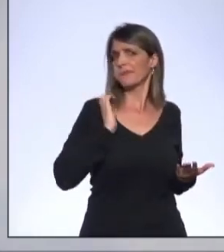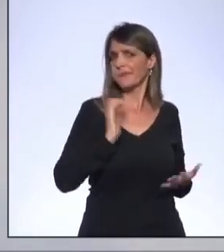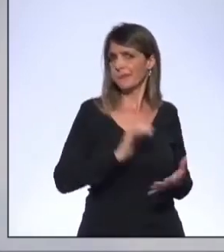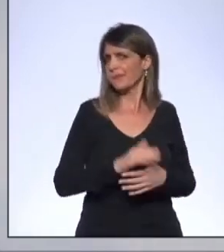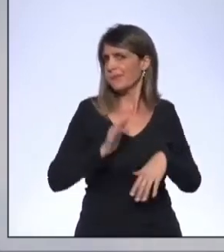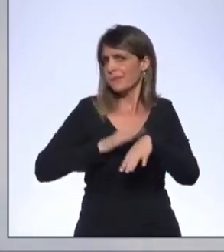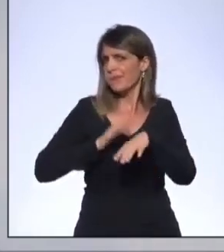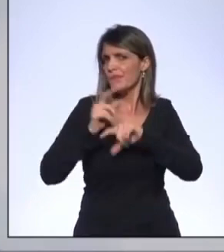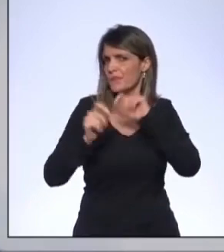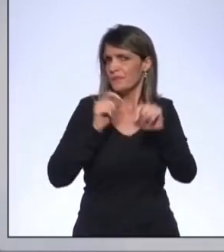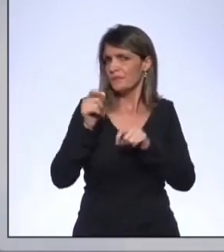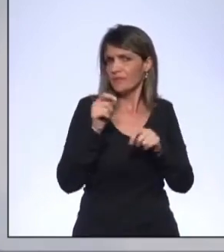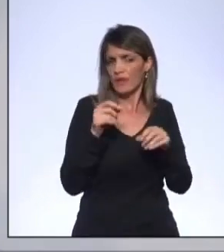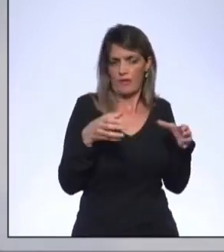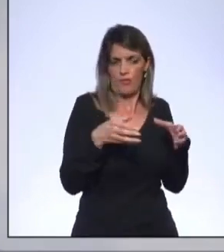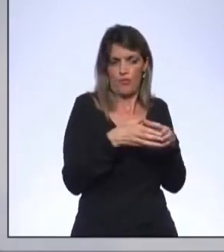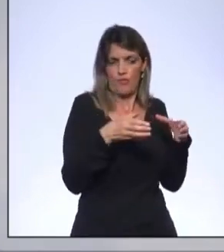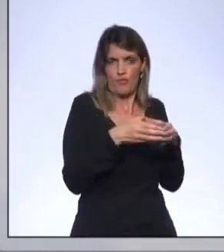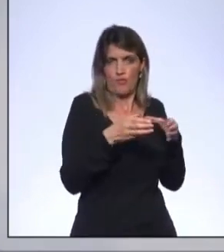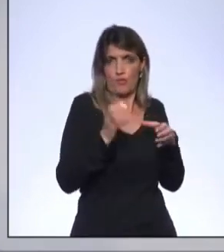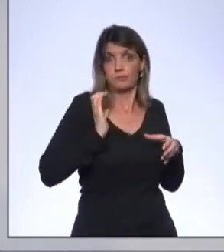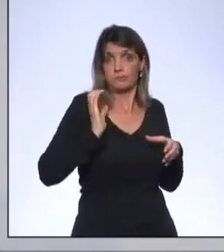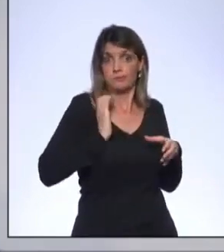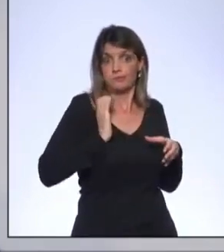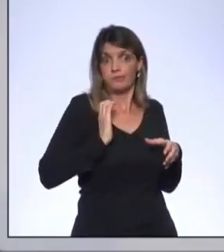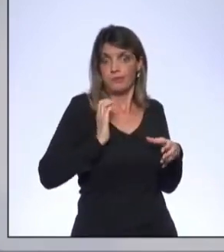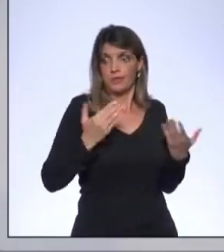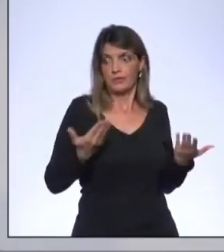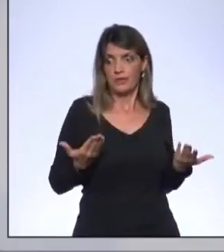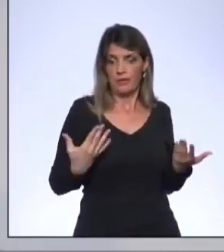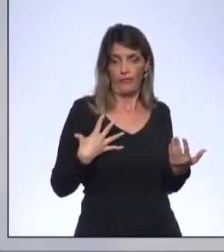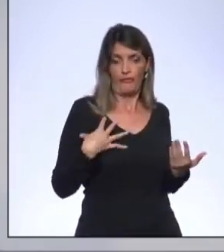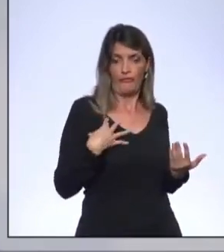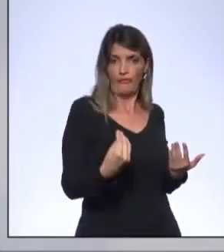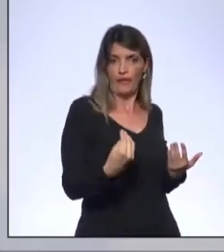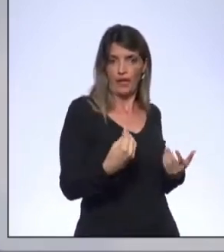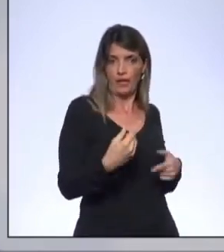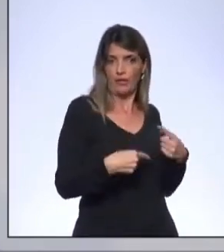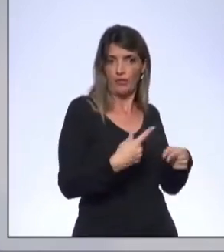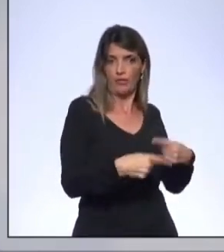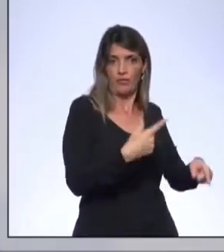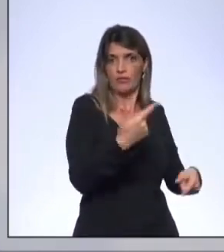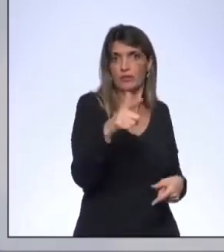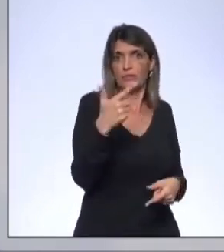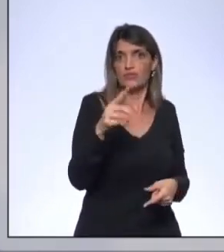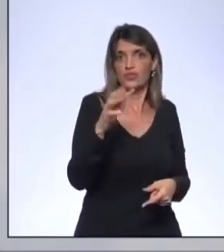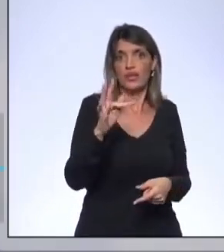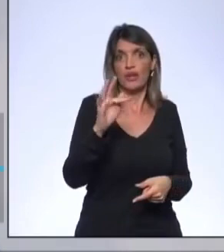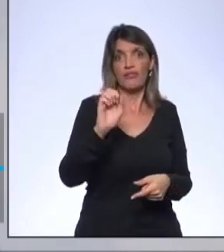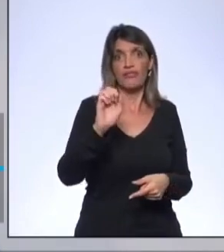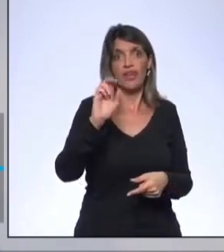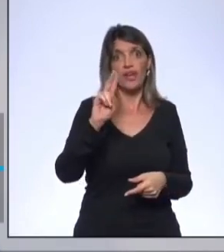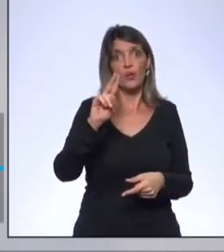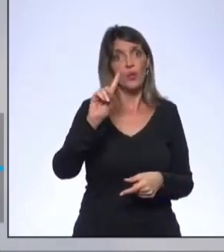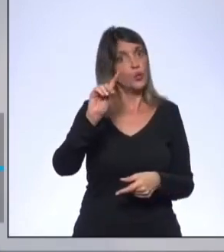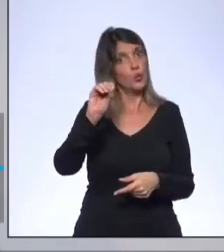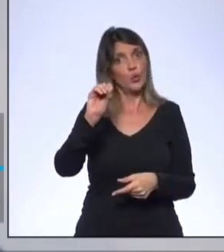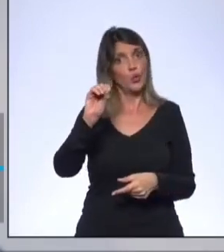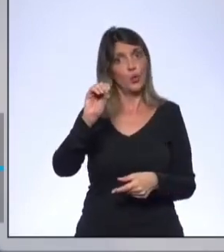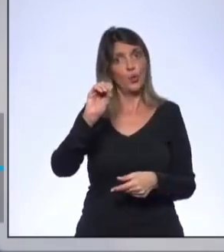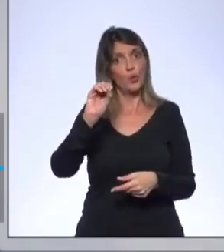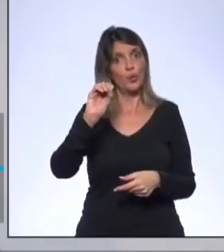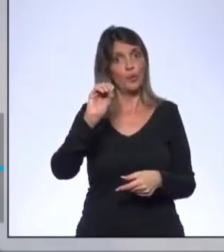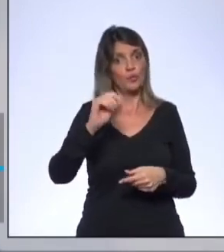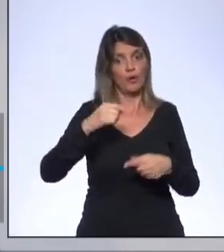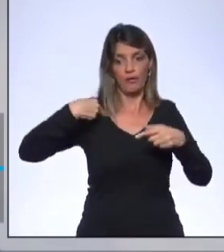a nobreza ali já estava vivendo uma situação que tinha filho de senhor feudal que não tinha feudo para herdar do pai, né? Já